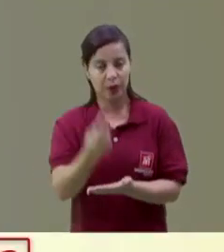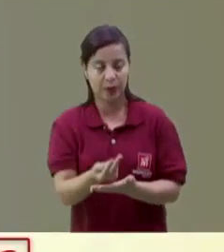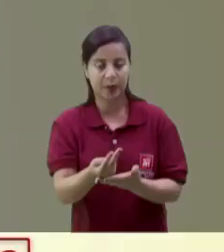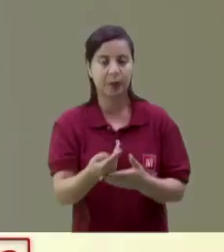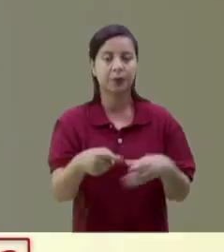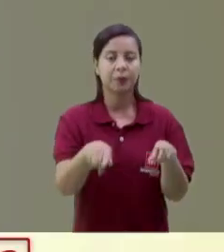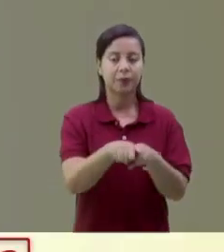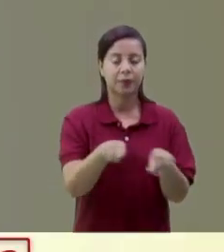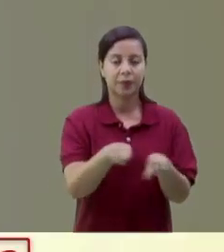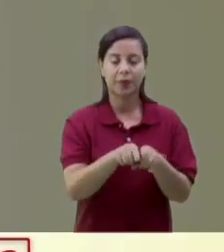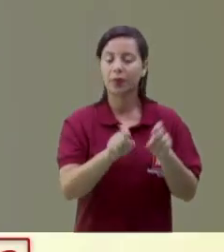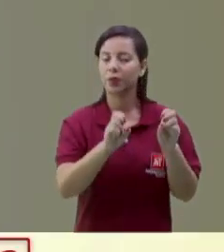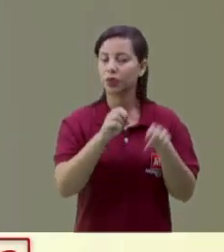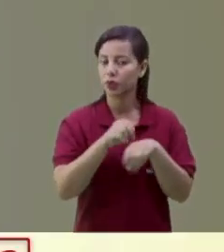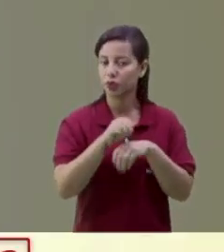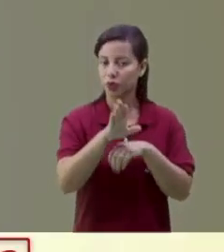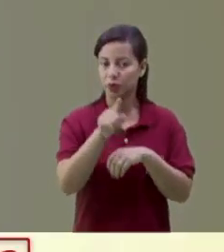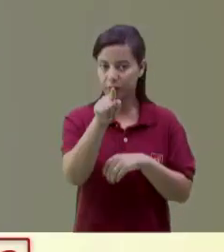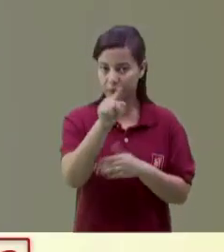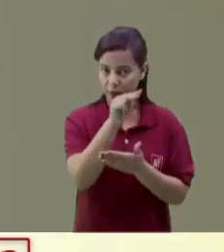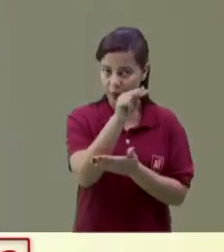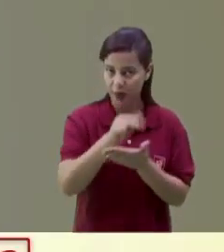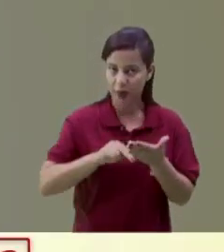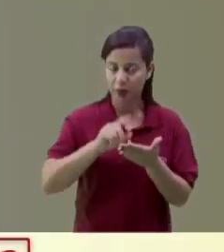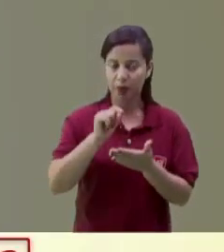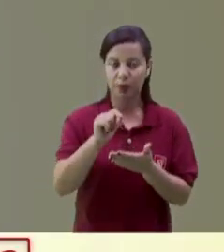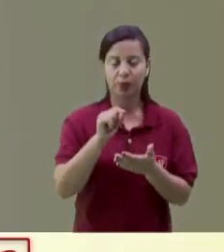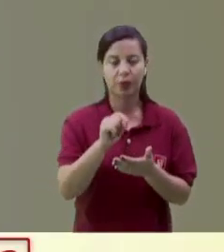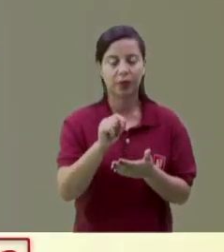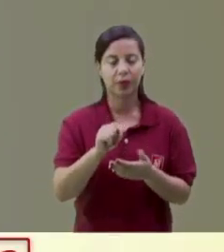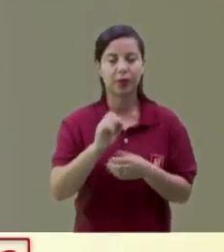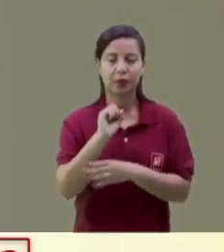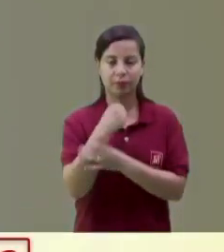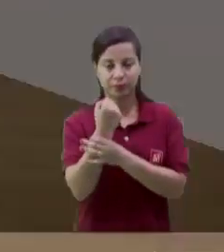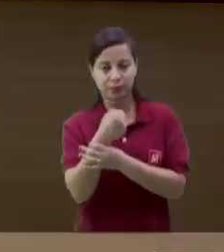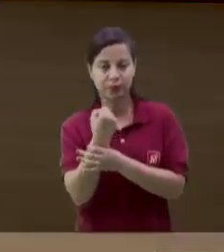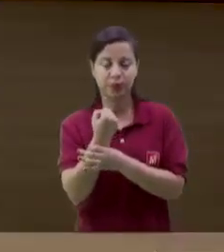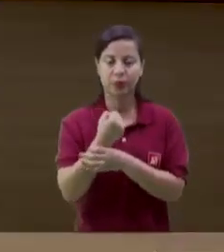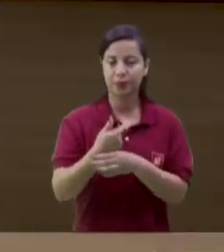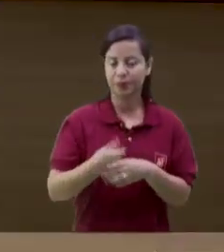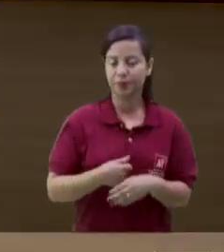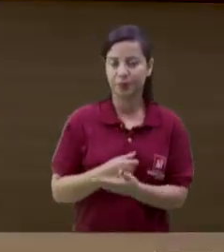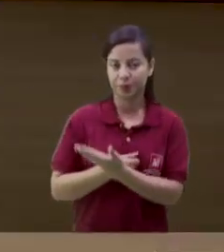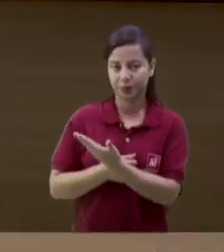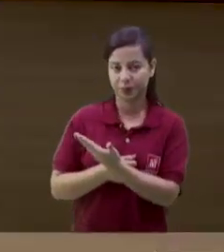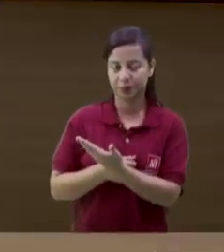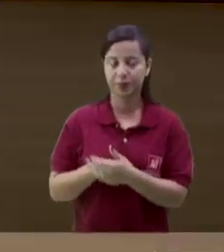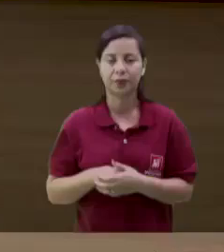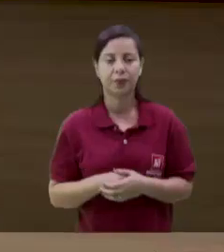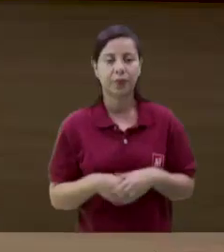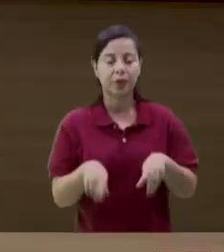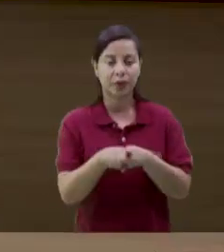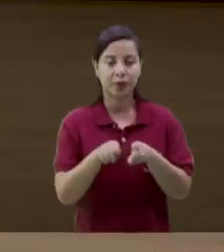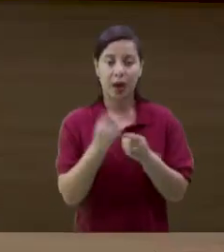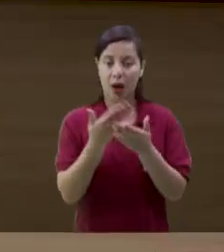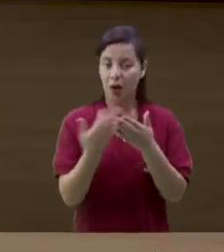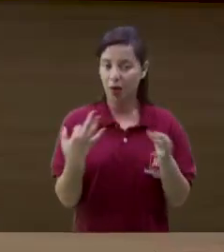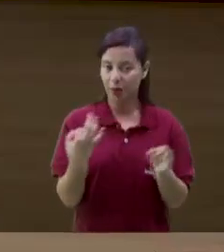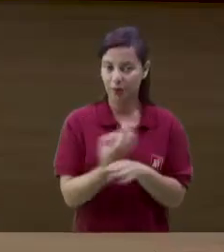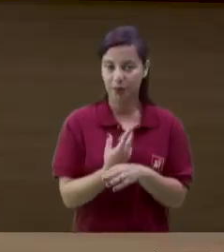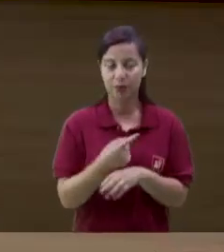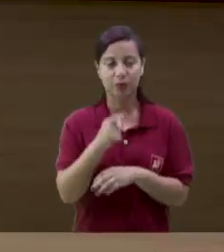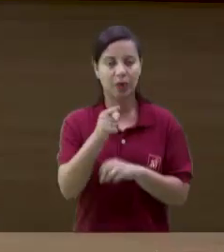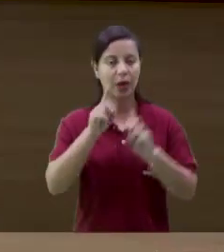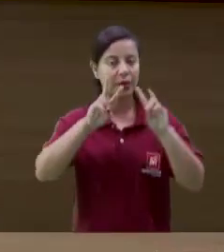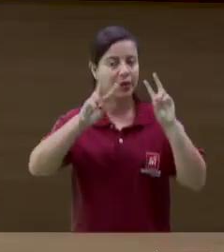dica de leitura do Instituto Nacional de Traumatologia e Ortopedia. Chegamos ao final de mais uma videoaula